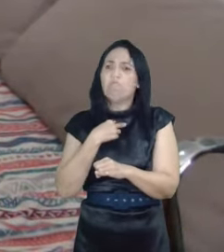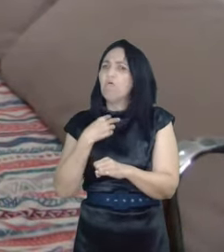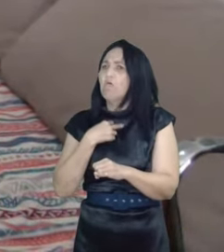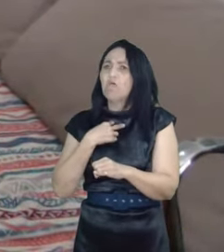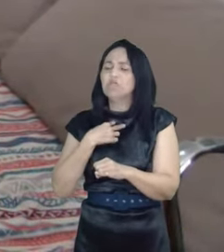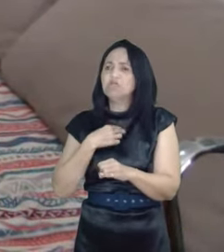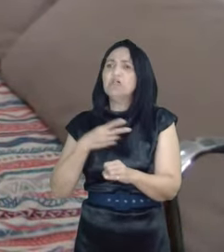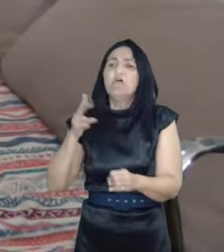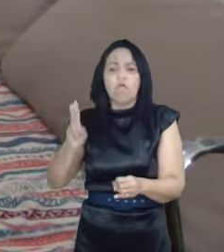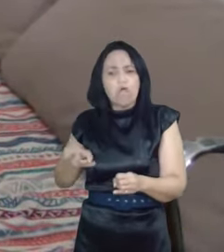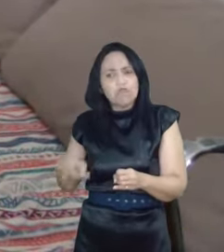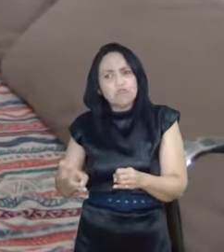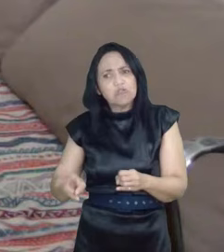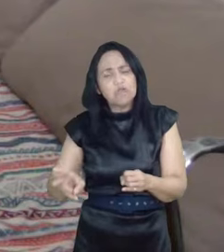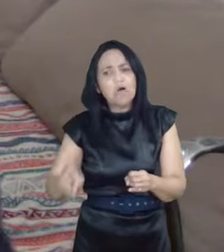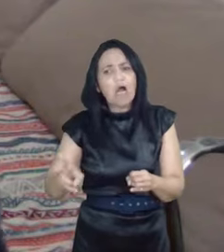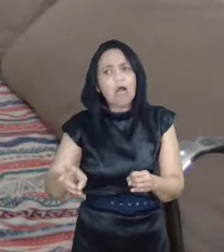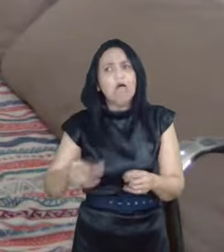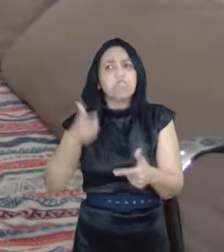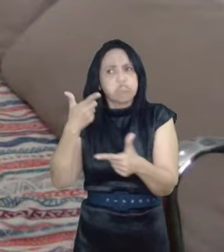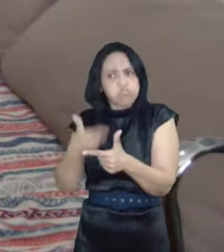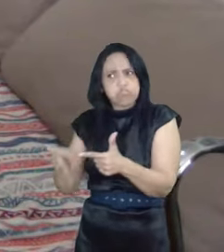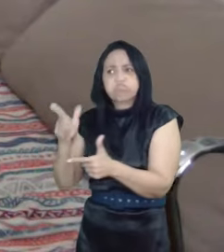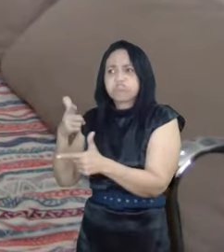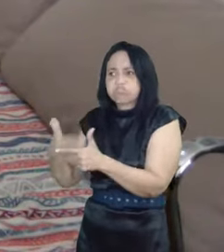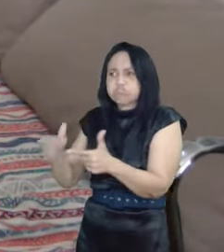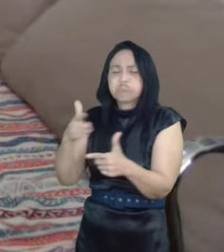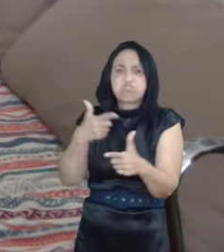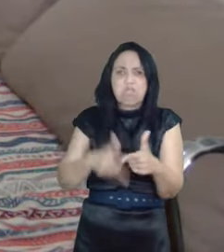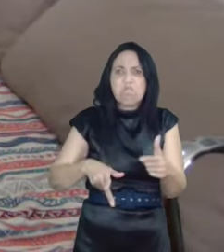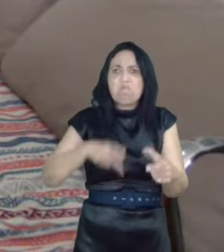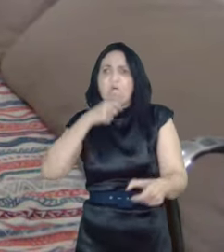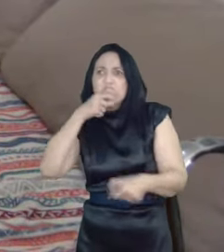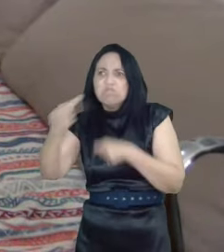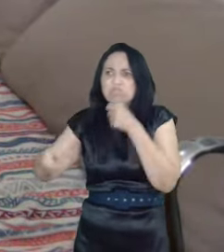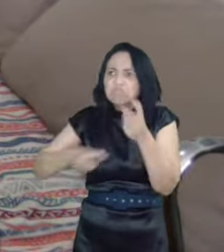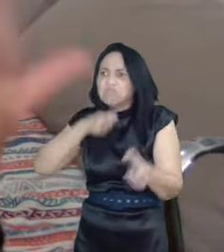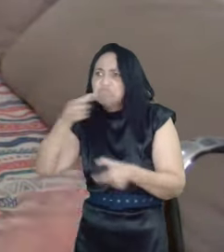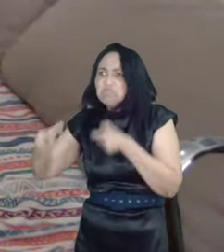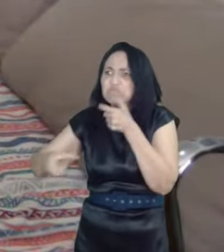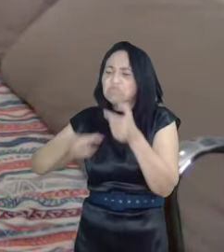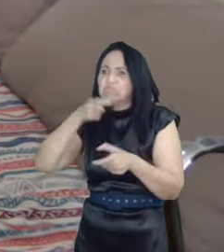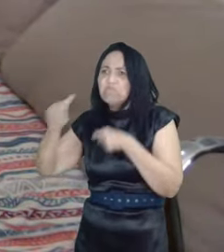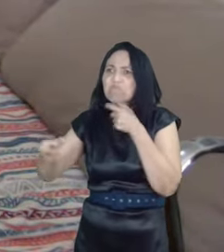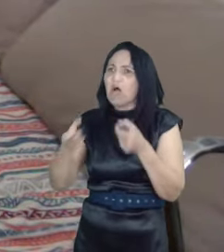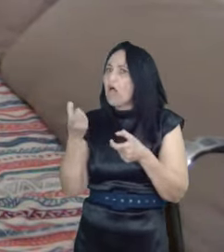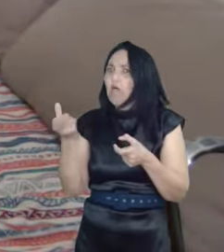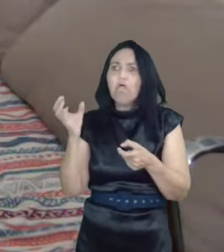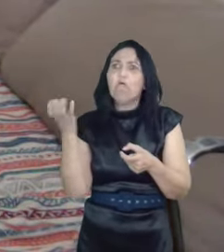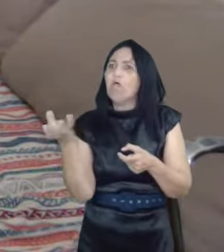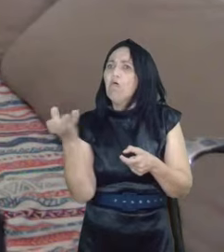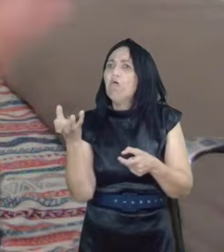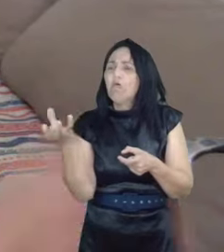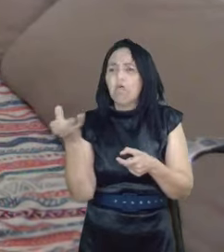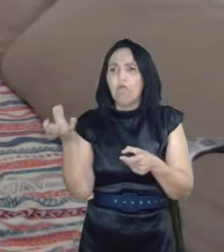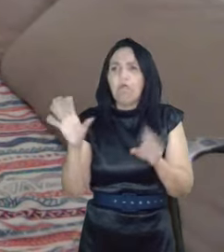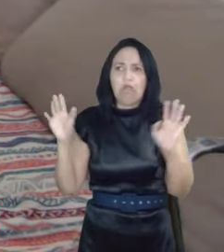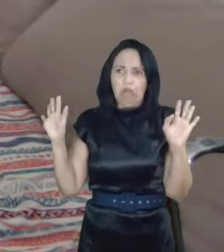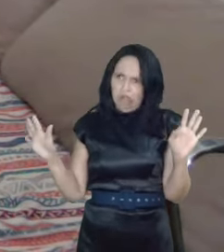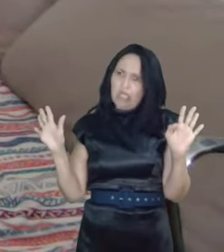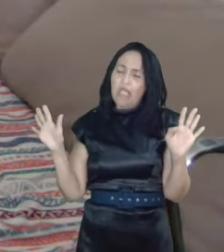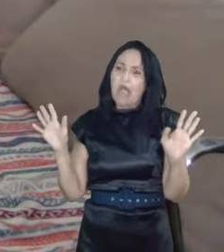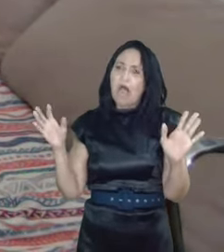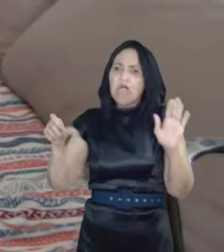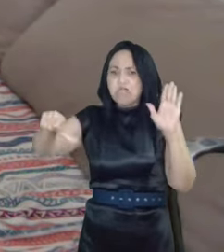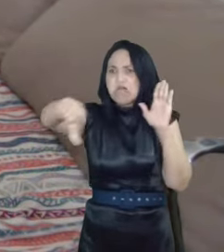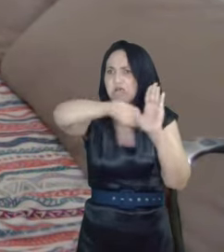espécie de faroeste virtual, né, onde as pessoas falam o que querem, gente combina um crime para uma rede social, esse crime é